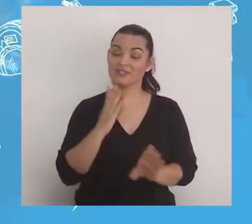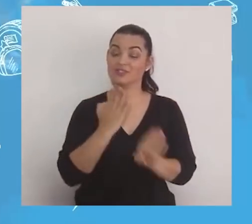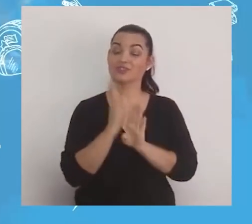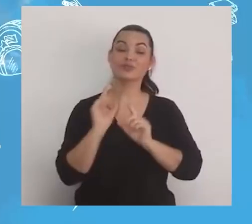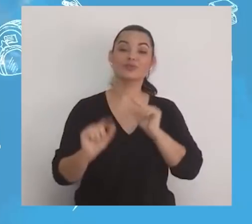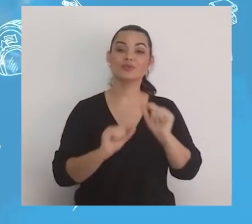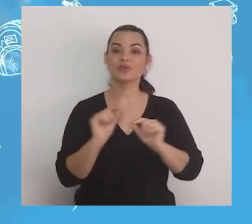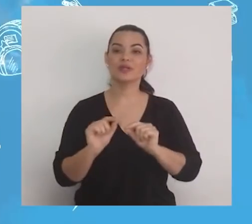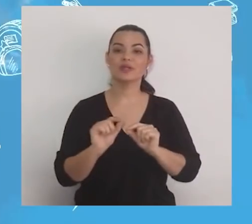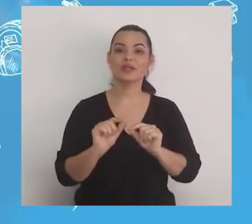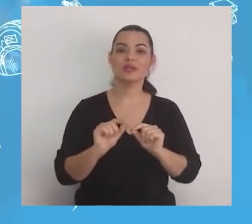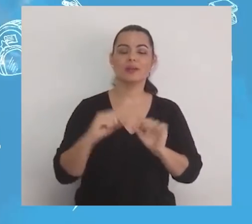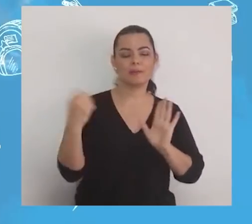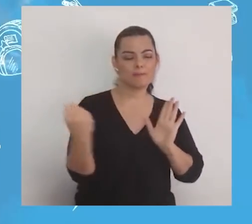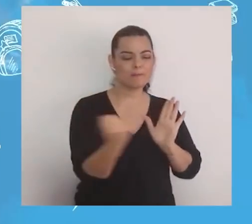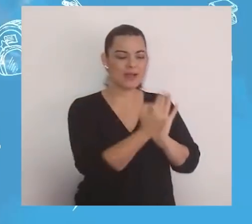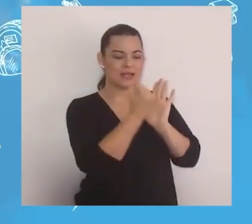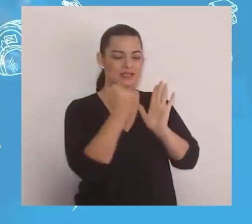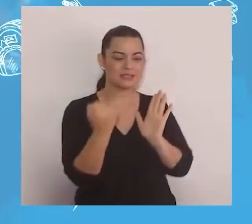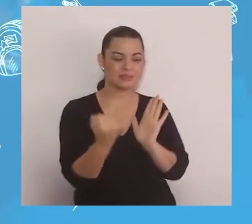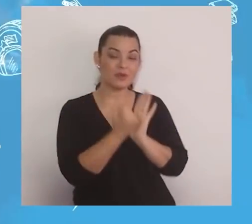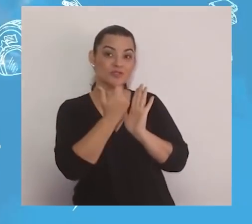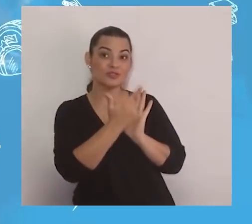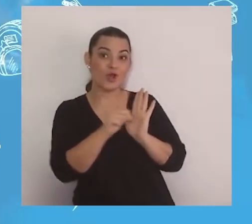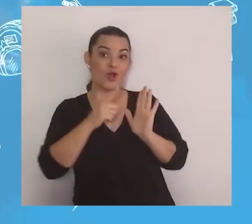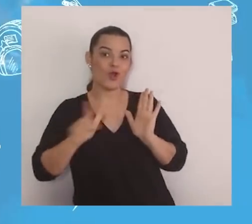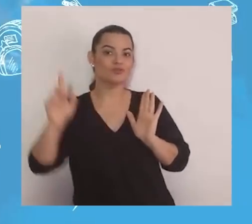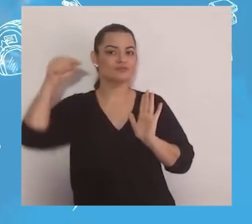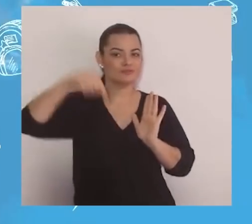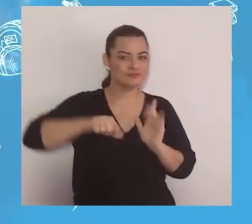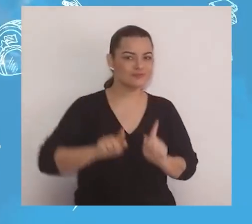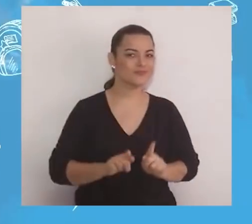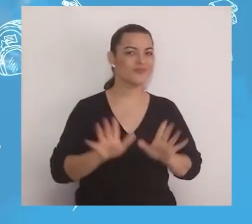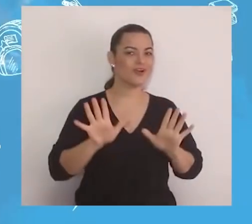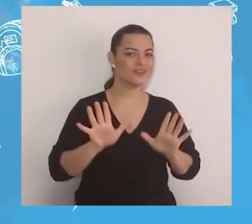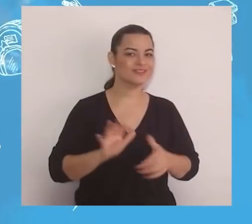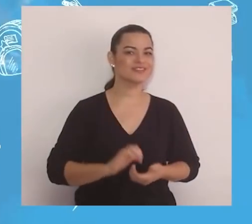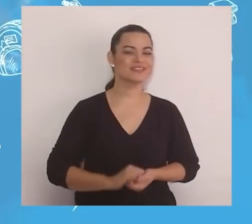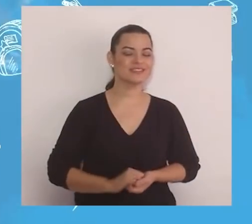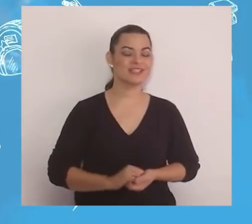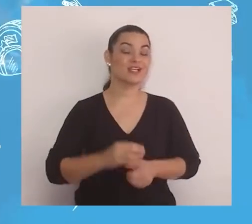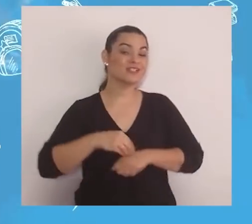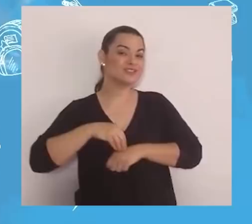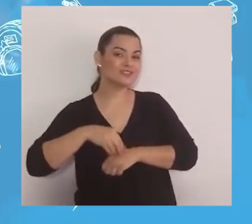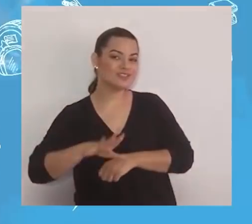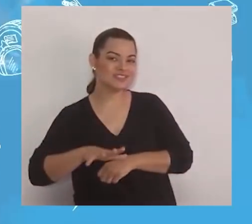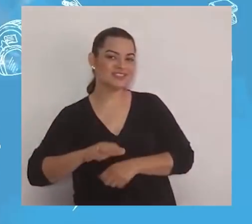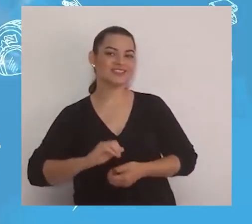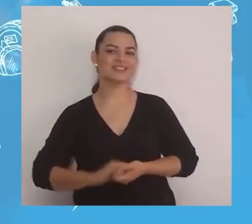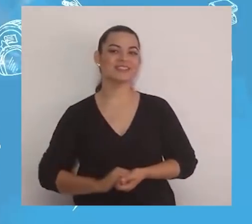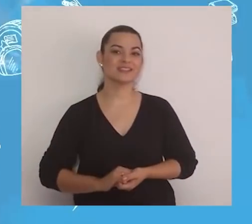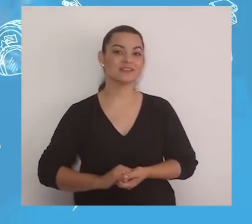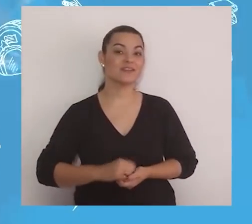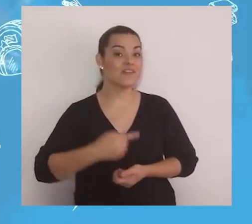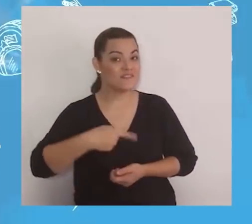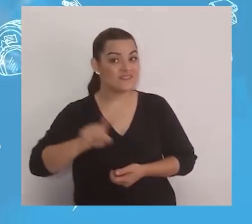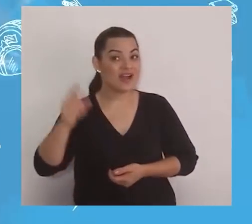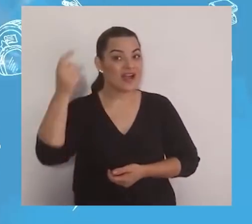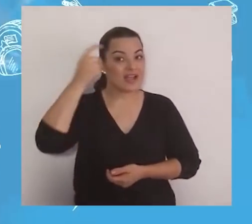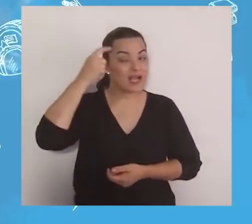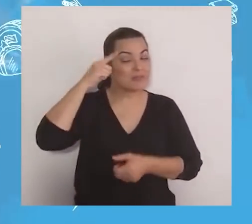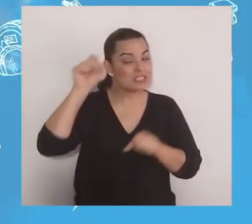desse lugar é Sítio da Candinha. Também é um